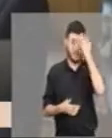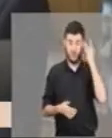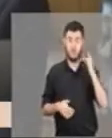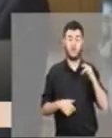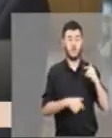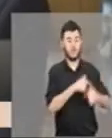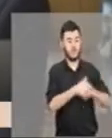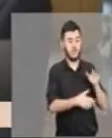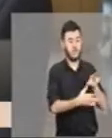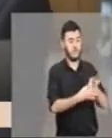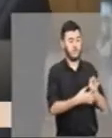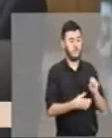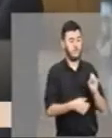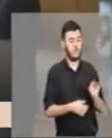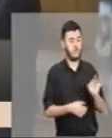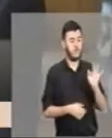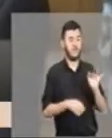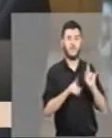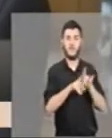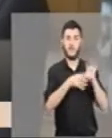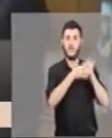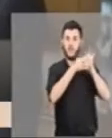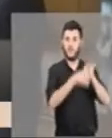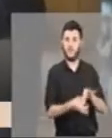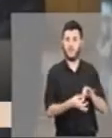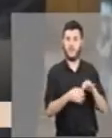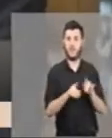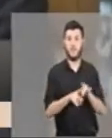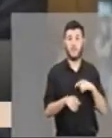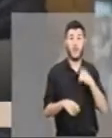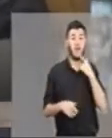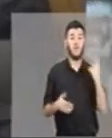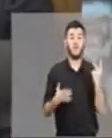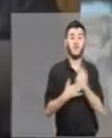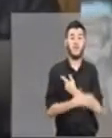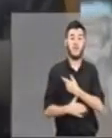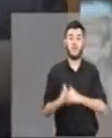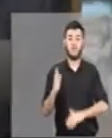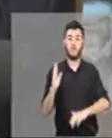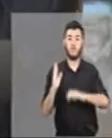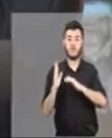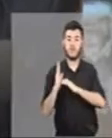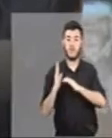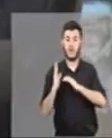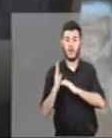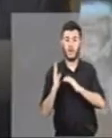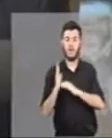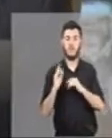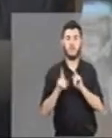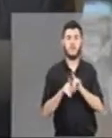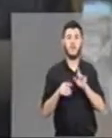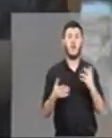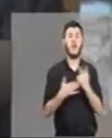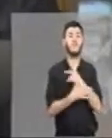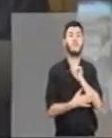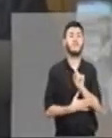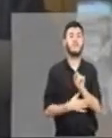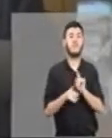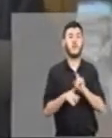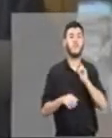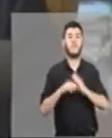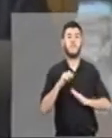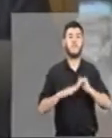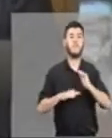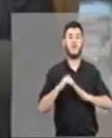presente o contexto em exame do Senado da República, em alegada prática delituosa, o